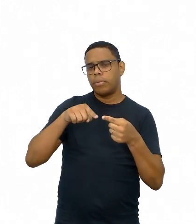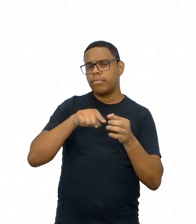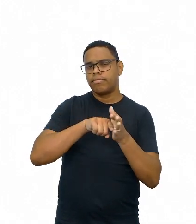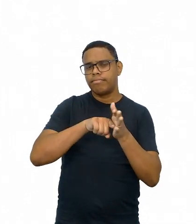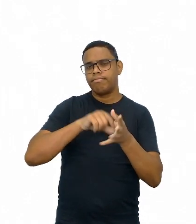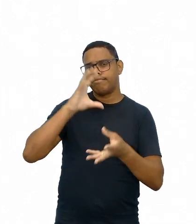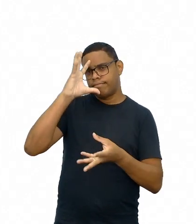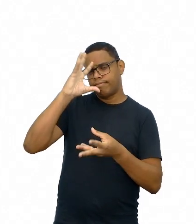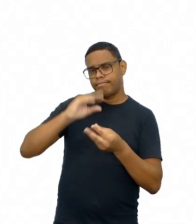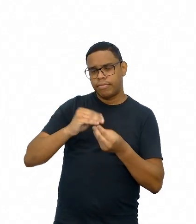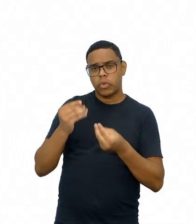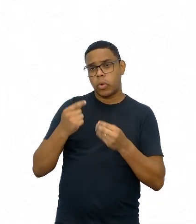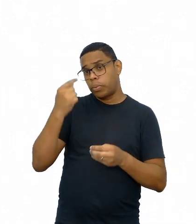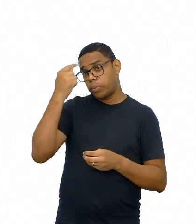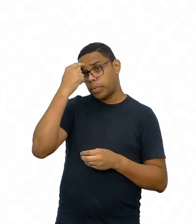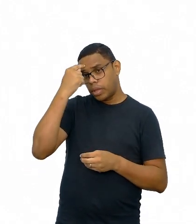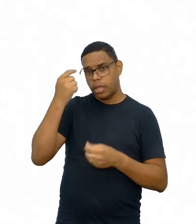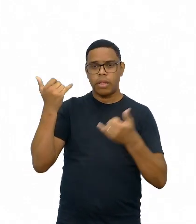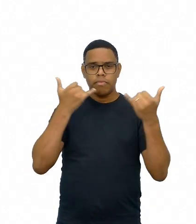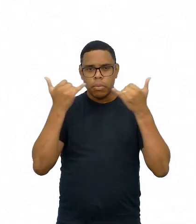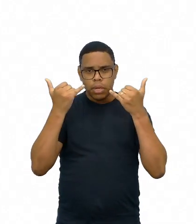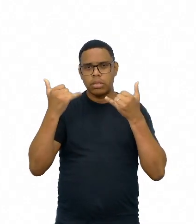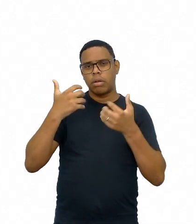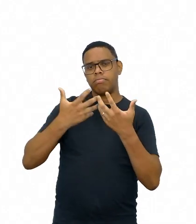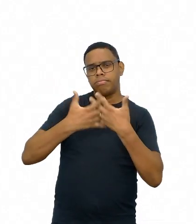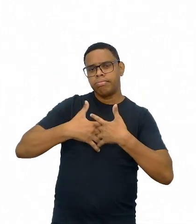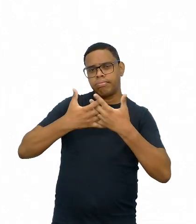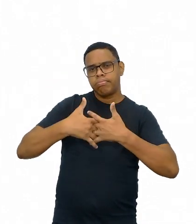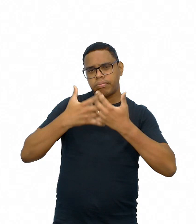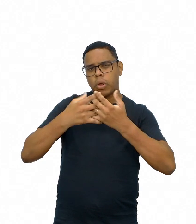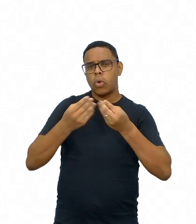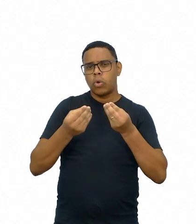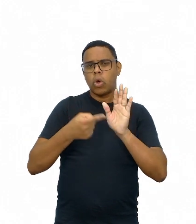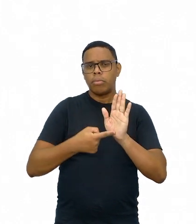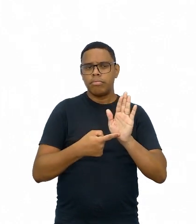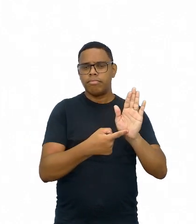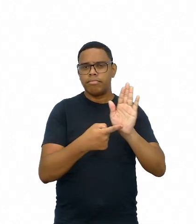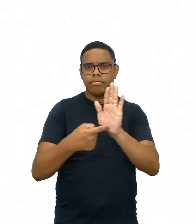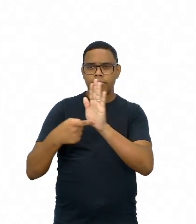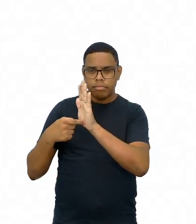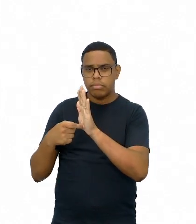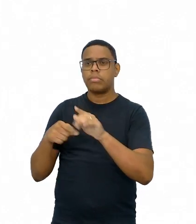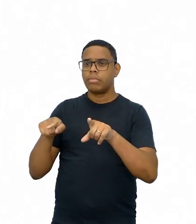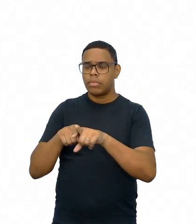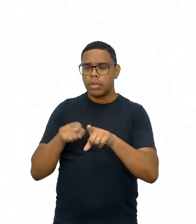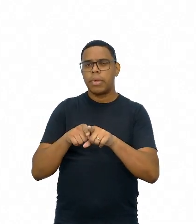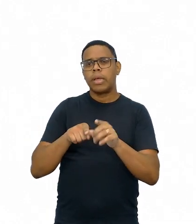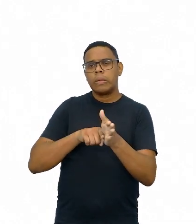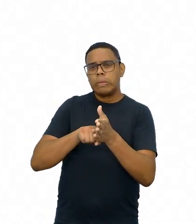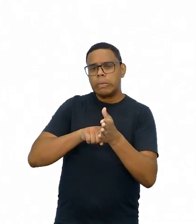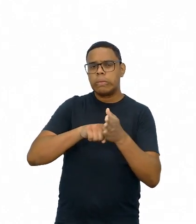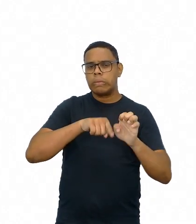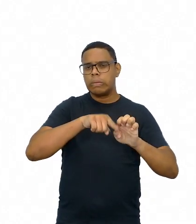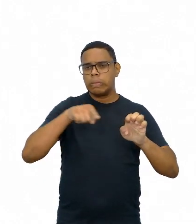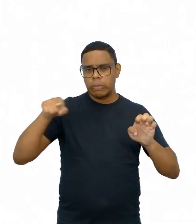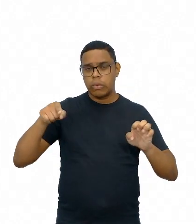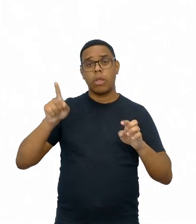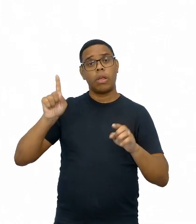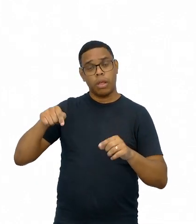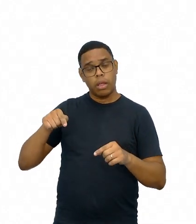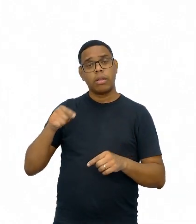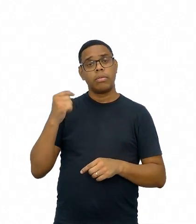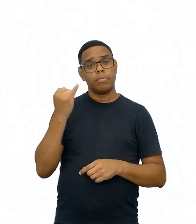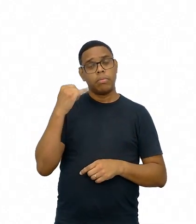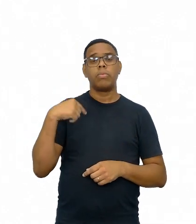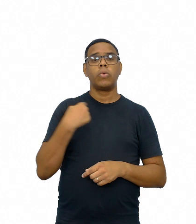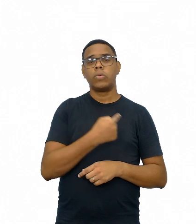compreender que o pensar sobre os dados, sobre a representação e sobre as medidas estatísticas são um dos aspectos